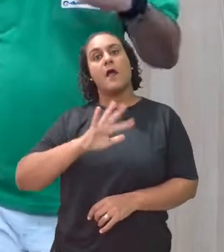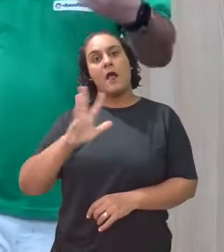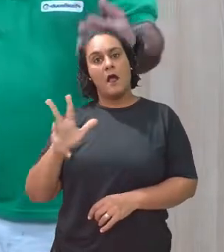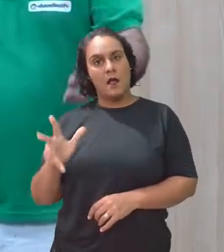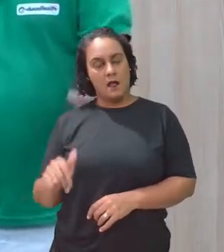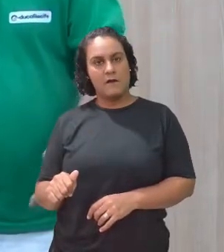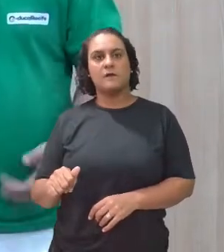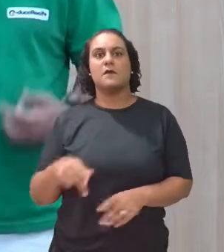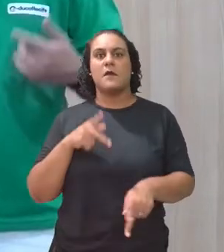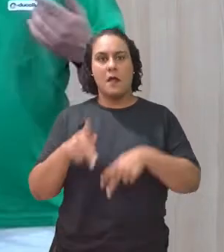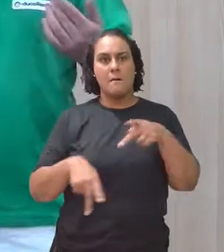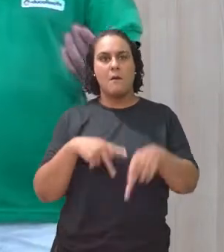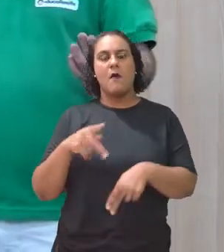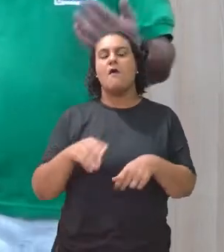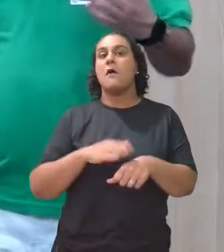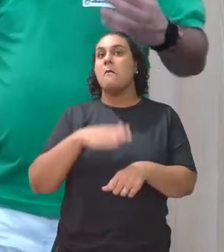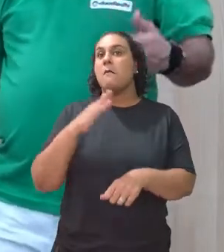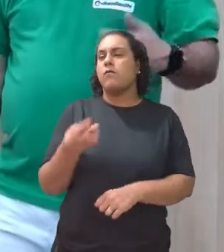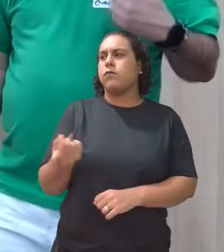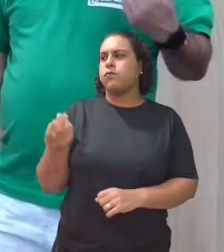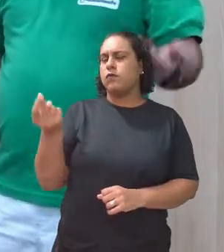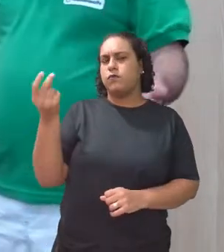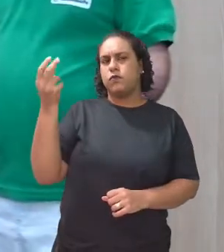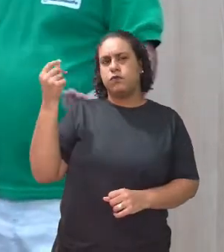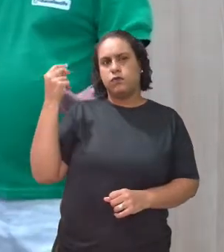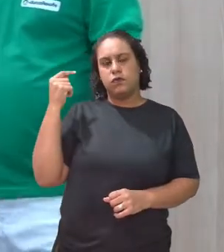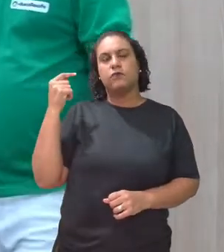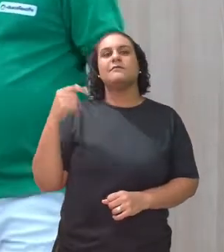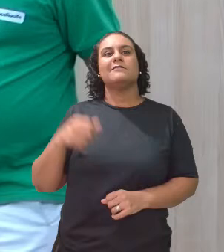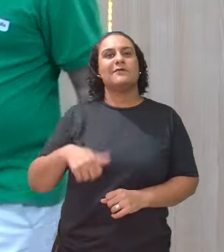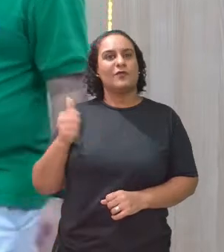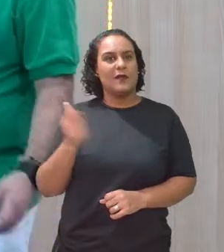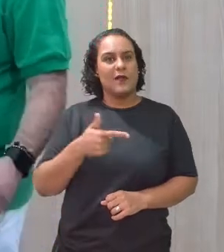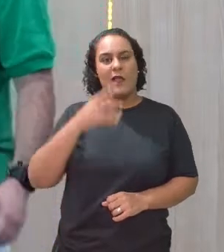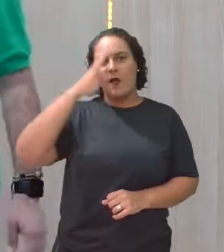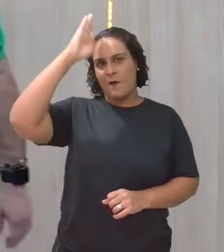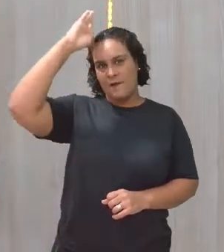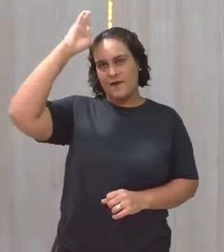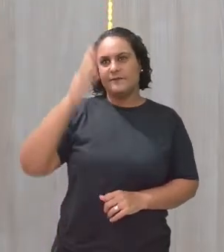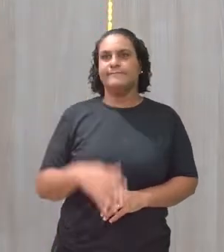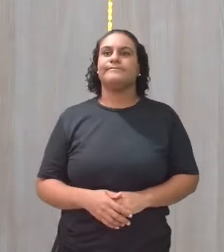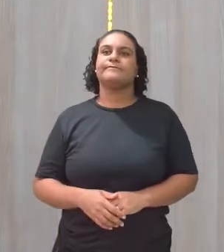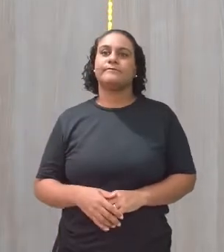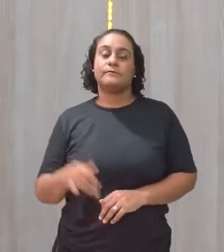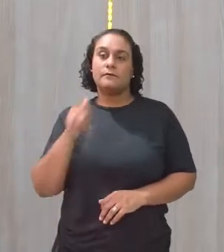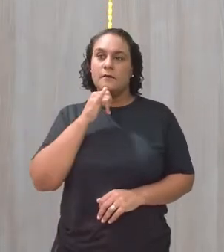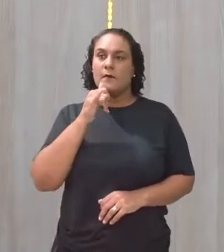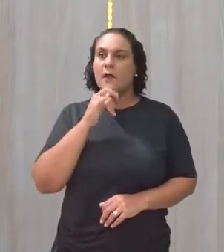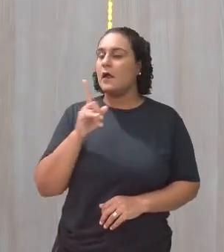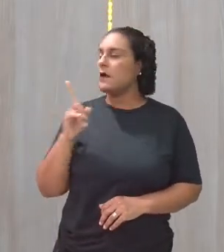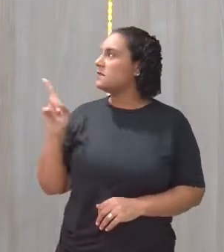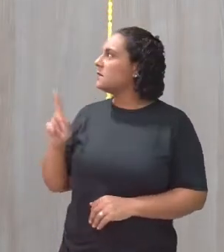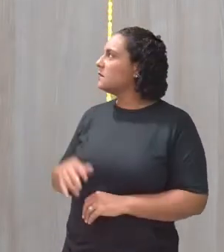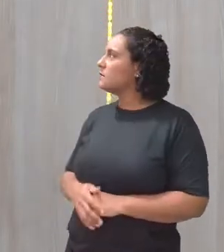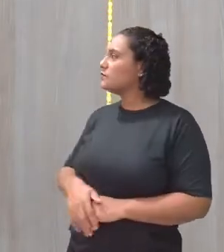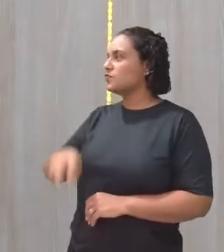eram bem mais antigas do que a civilização romana. Por exemplo, né, a região aqui ó, do